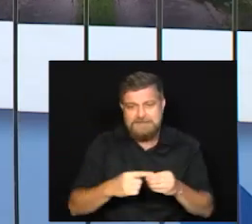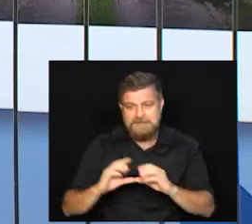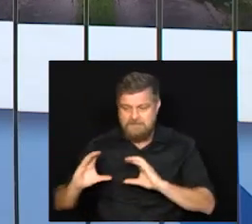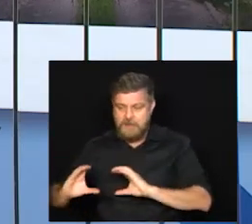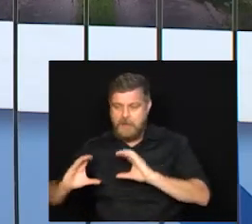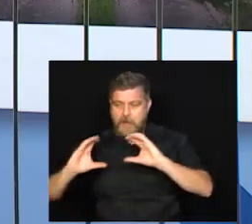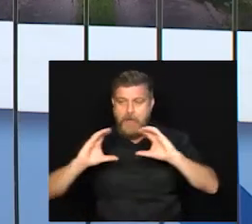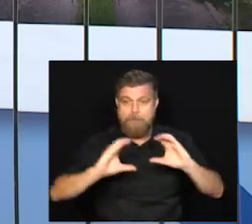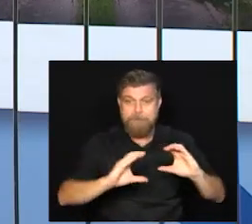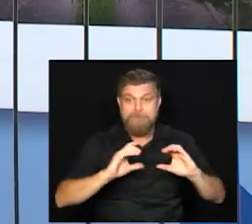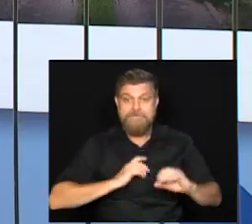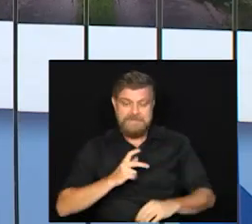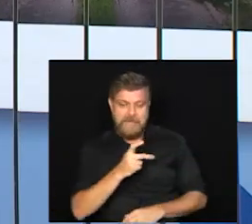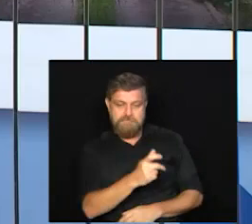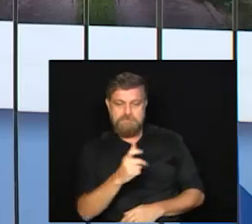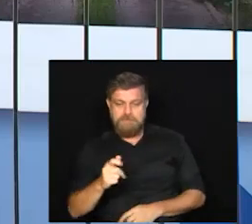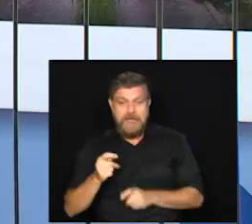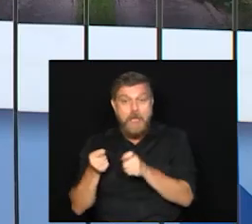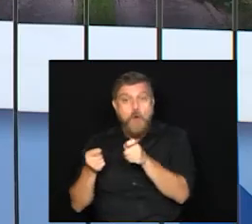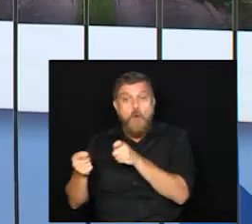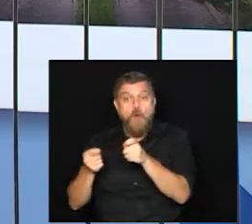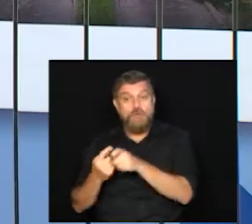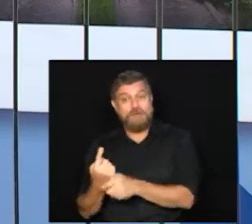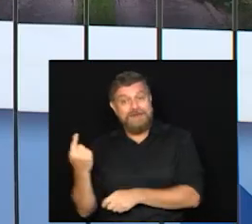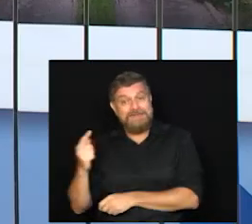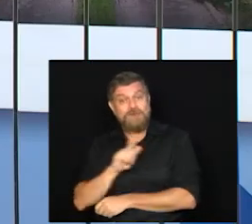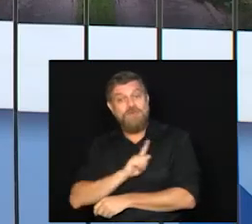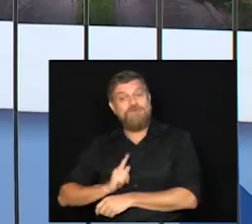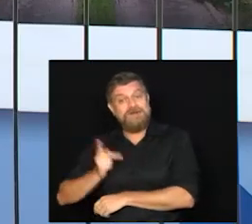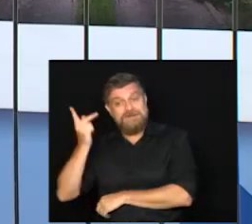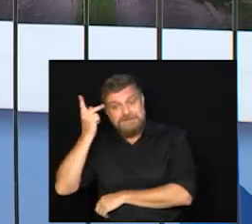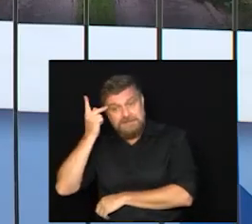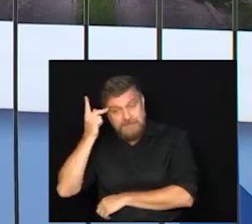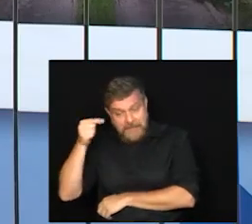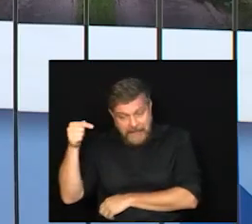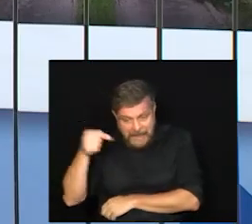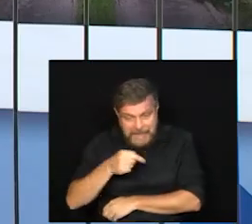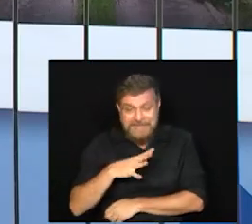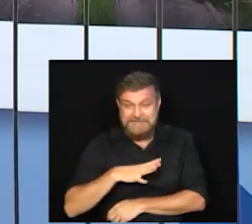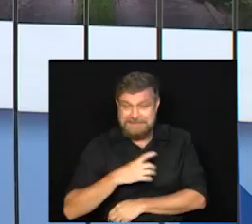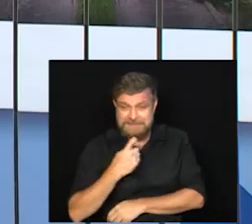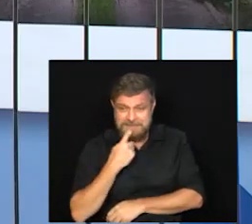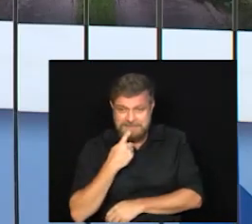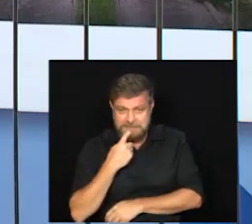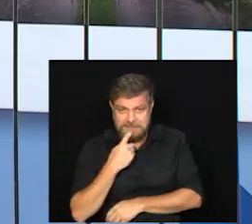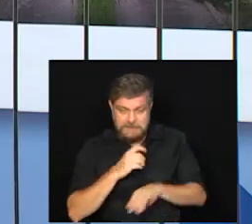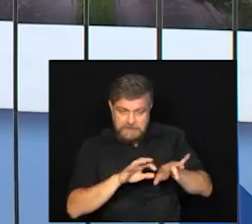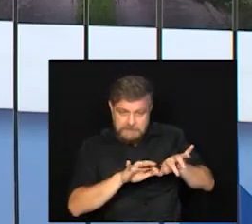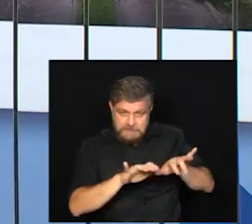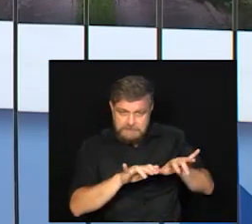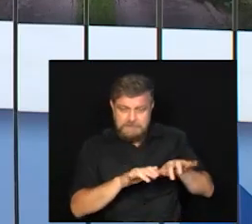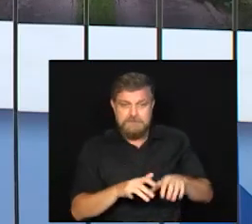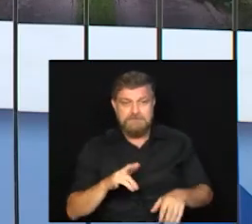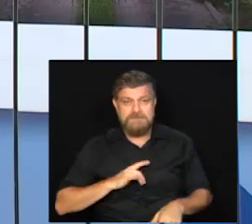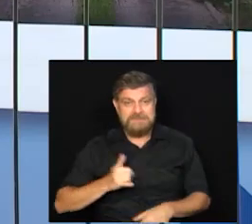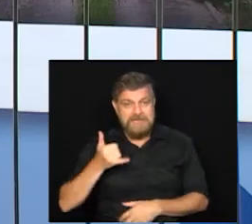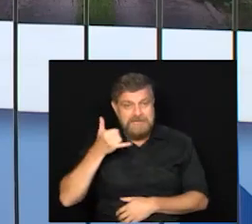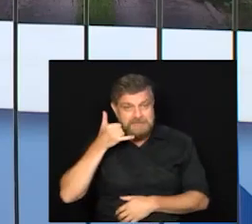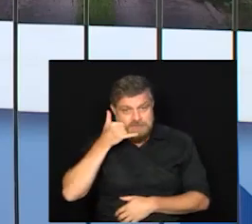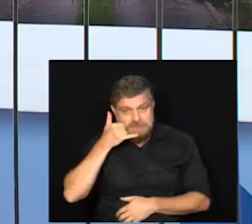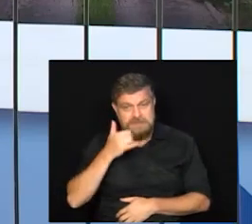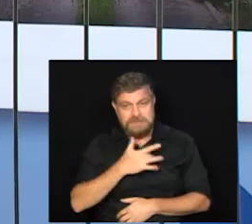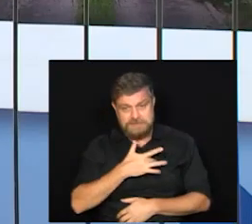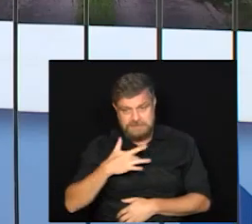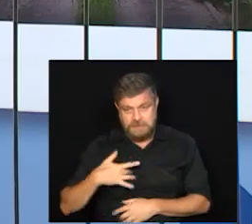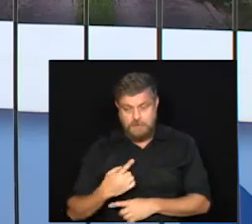um controle geral do estado, mas o agendamento vale de fato se você ligar no Disque Saúde,